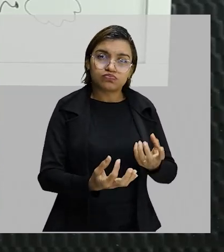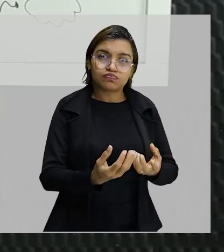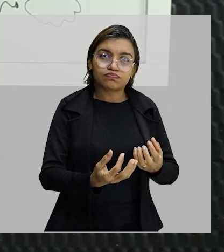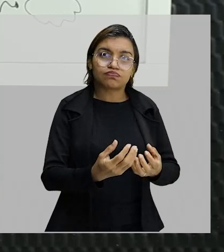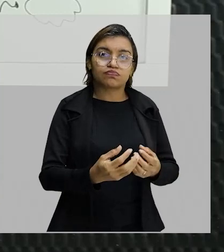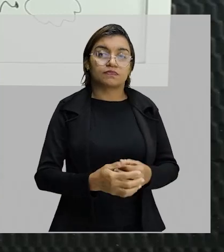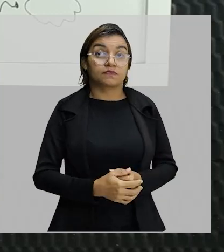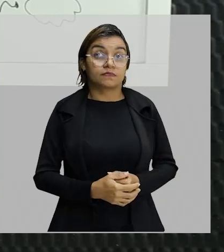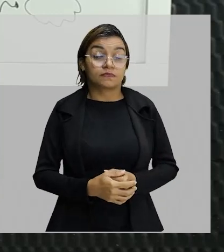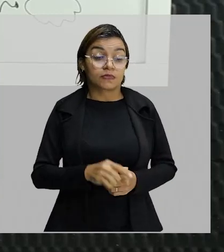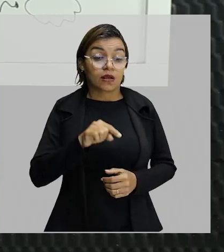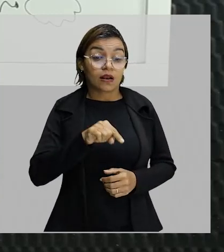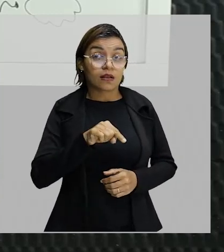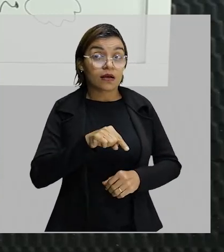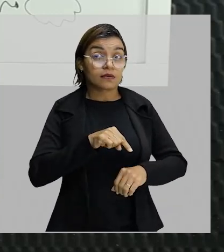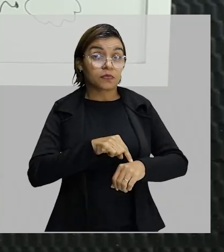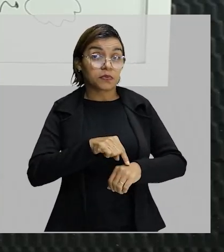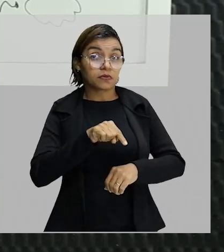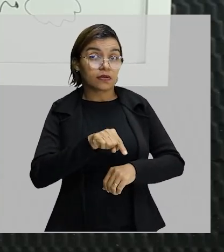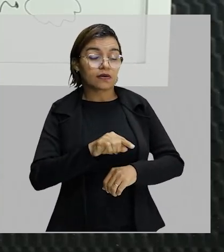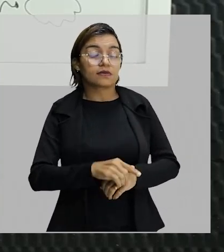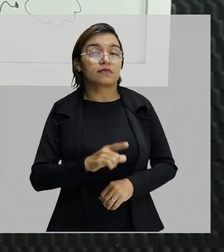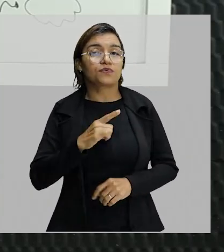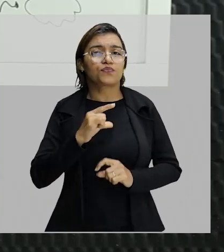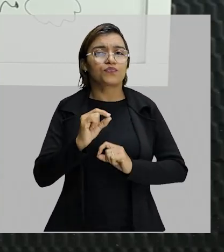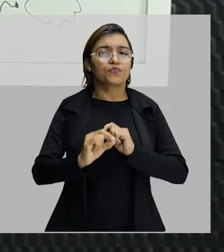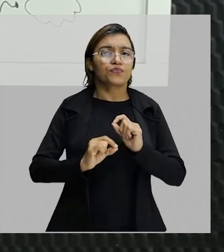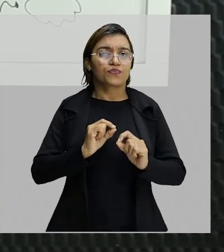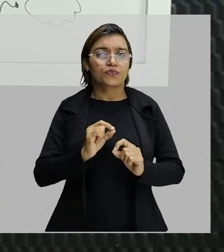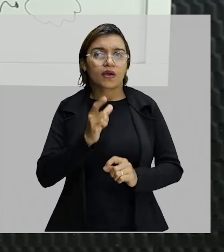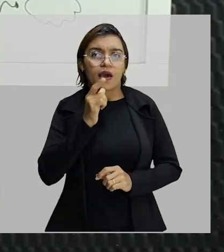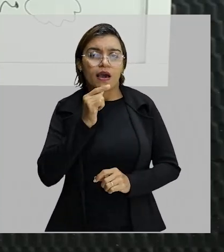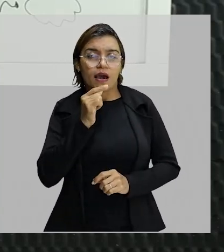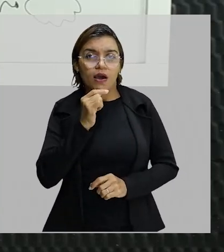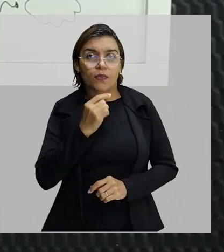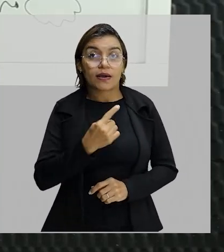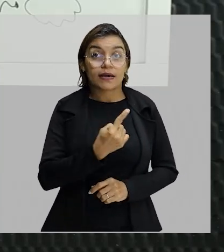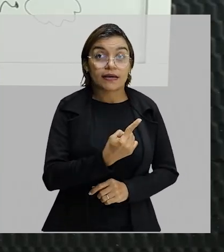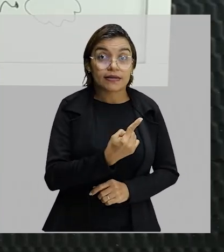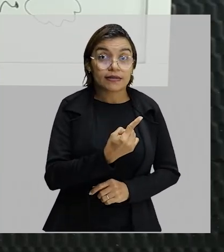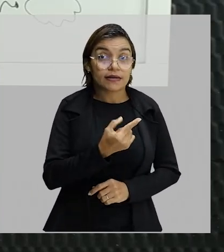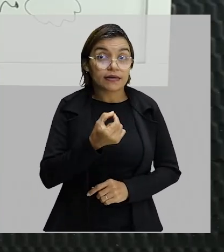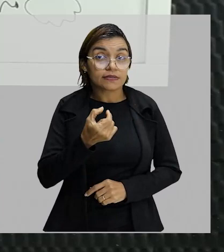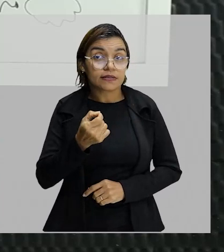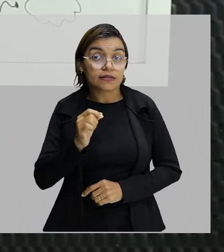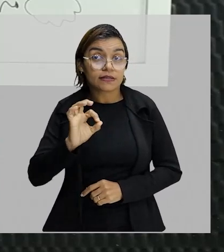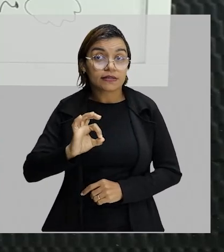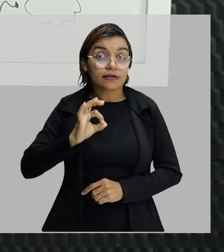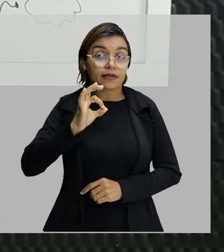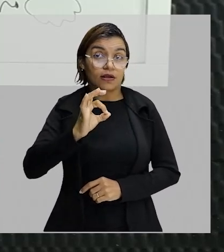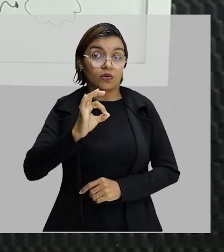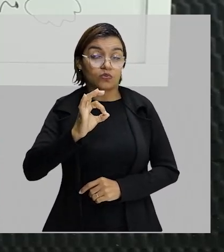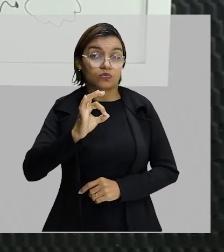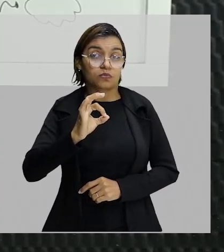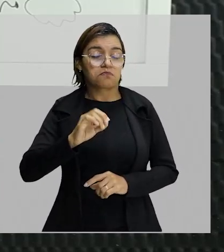intenso. Naquele momento, a água está a 100 graus. E ela